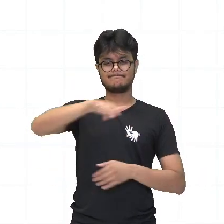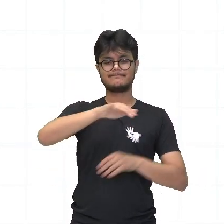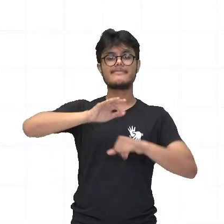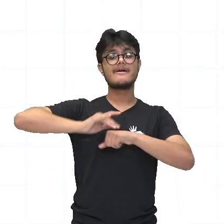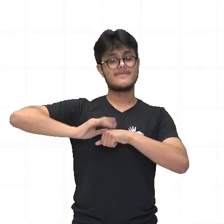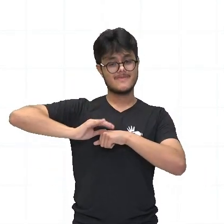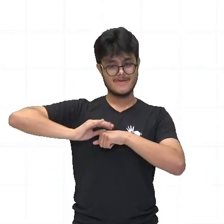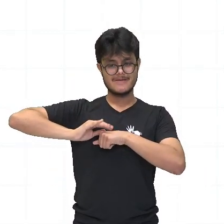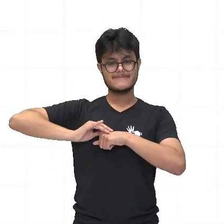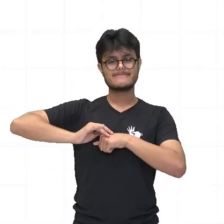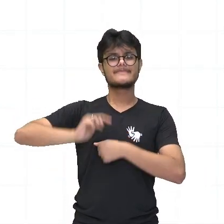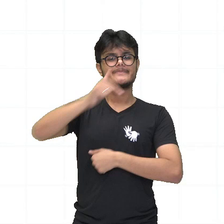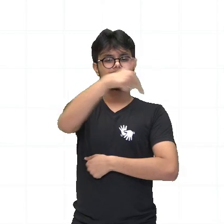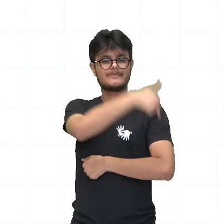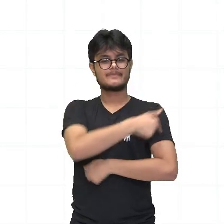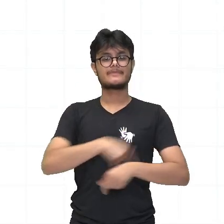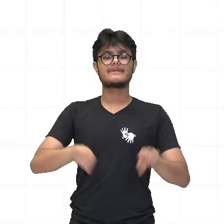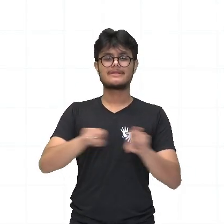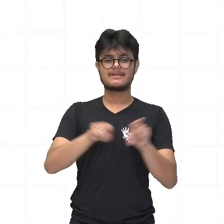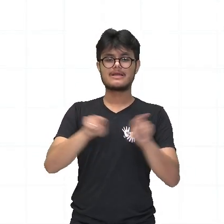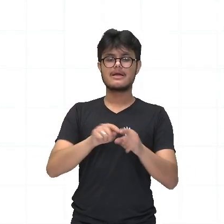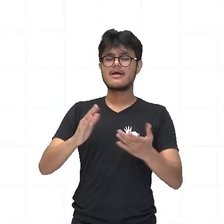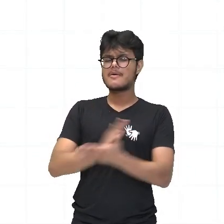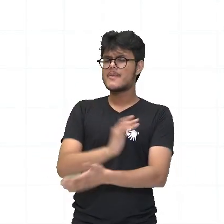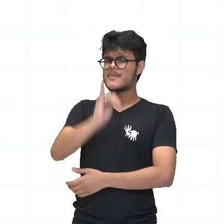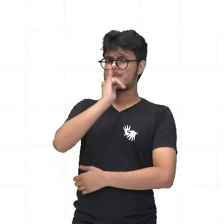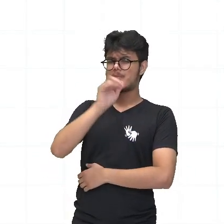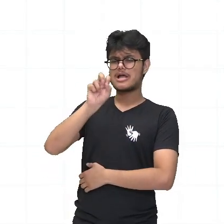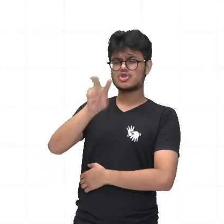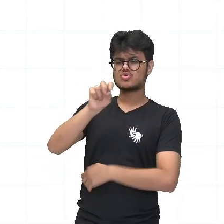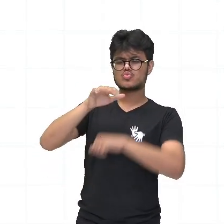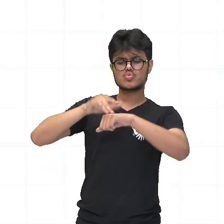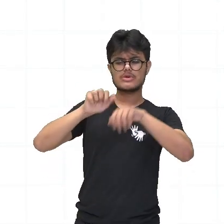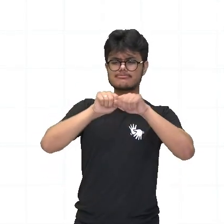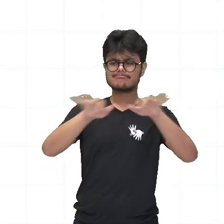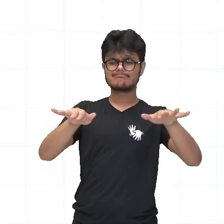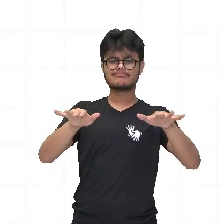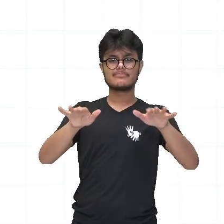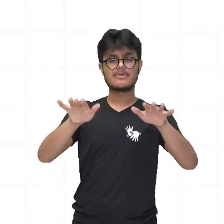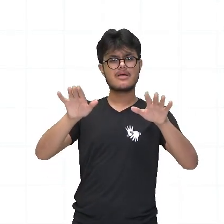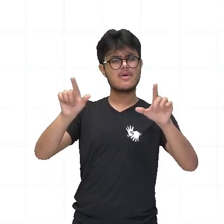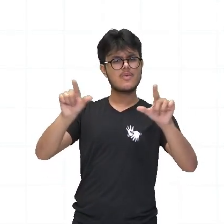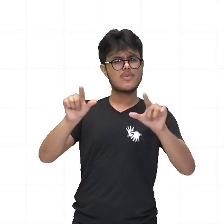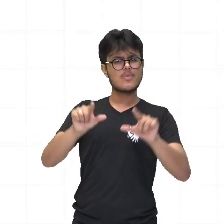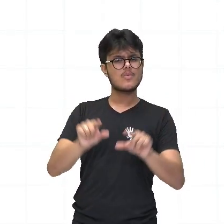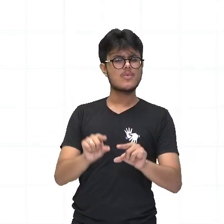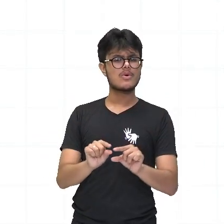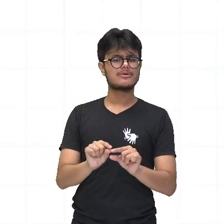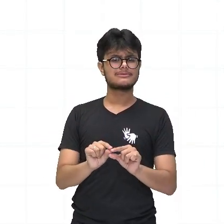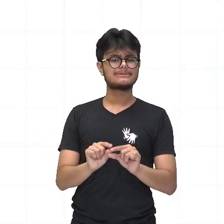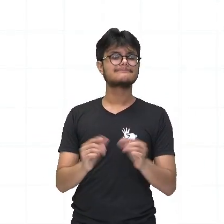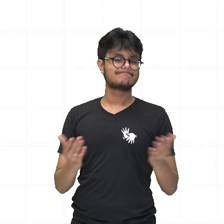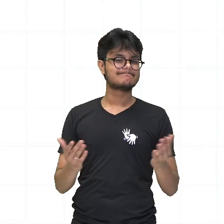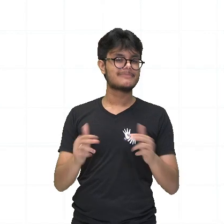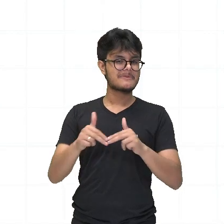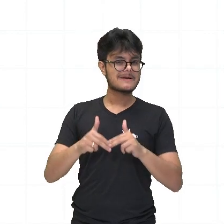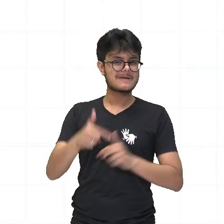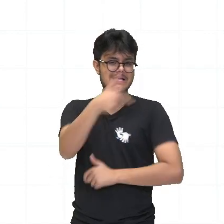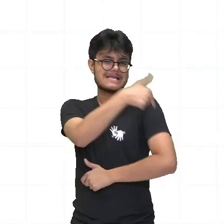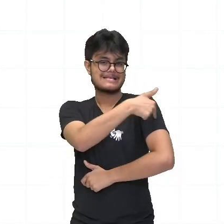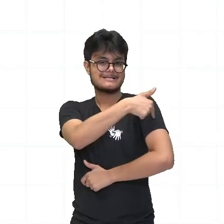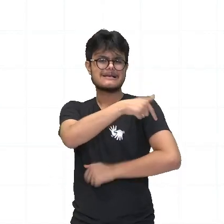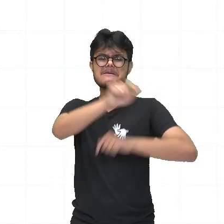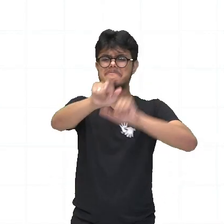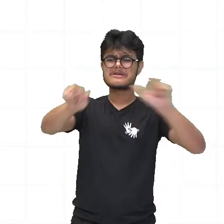doença, mas também garante que a circulação de determinado agente na população diminua. Por isso que quanto mais